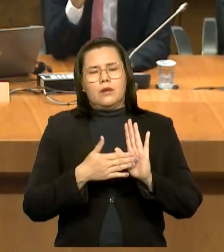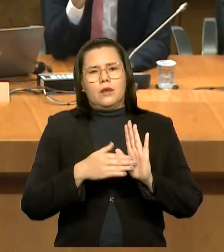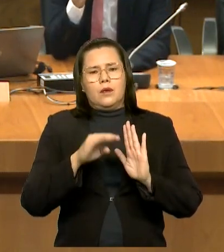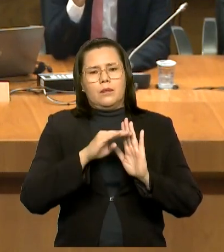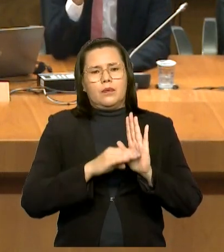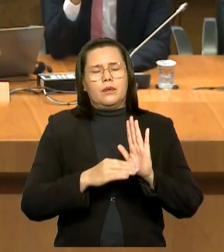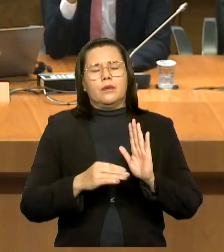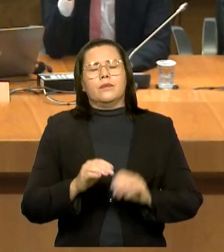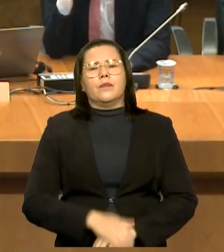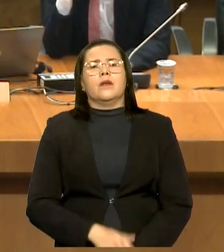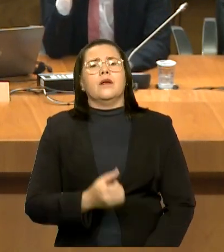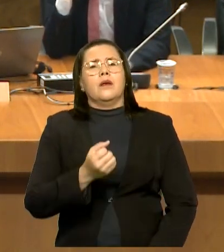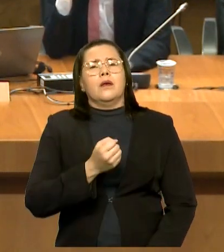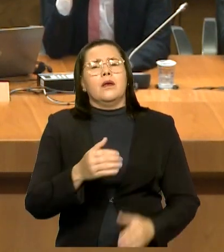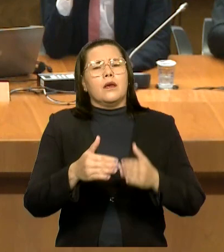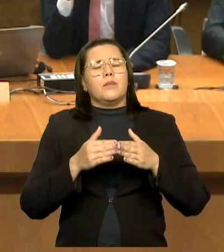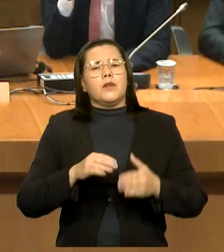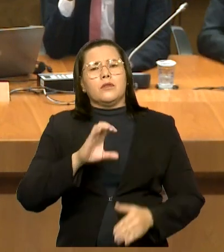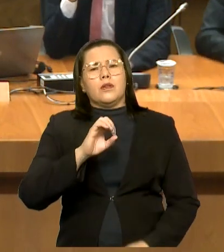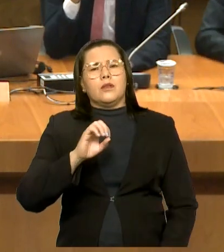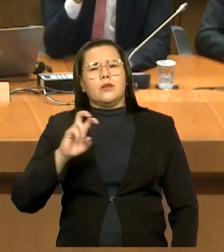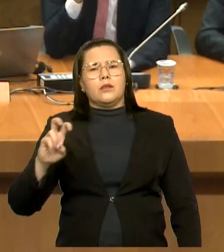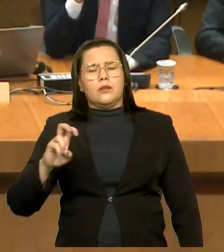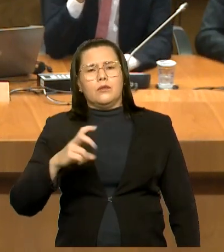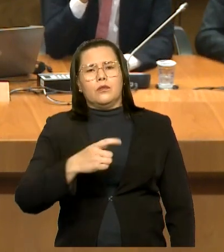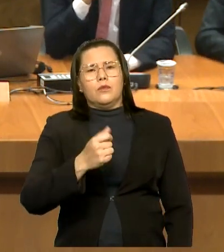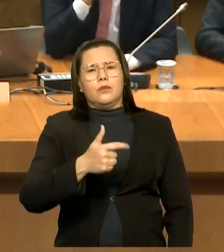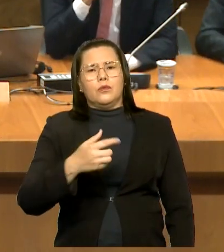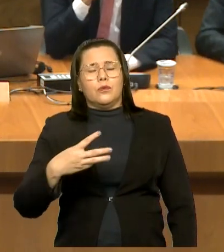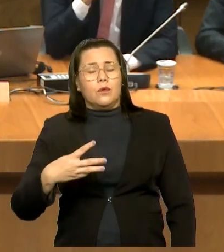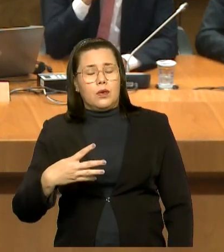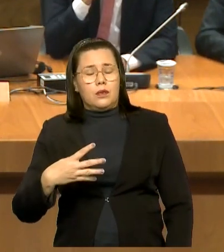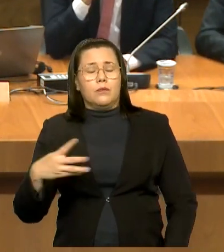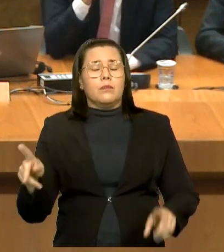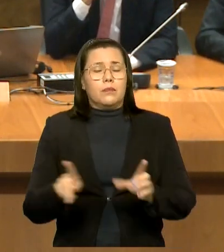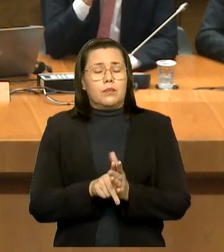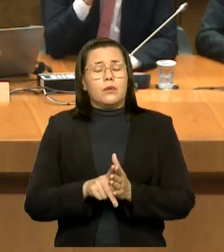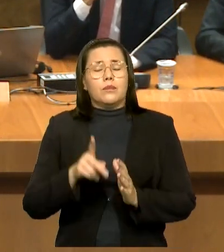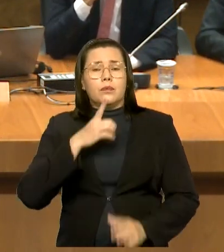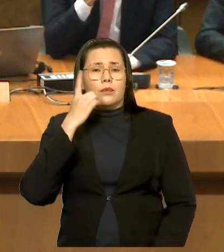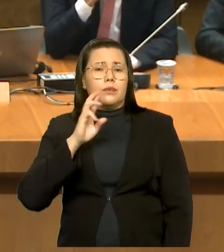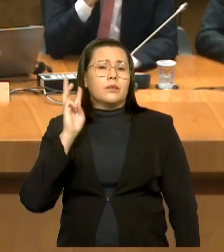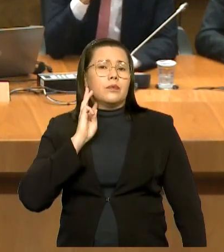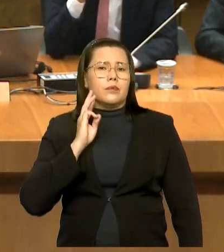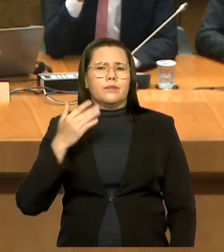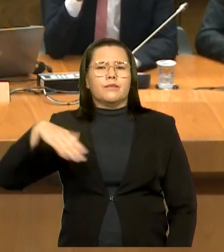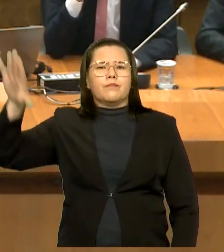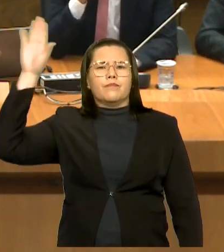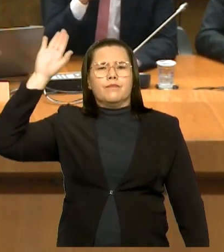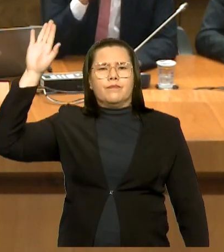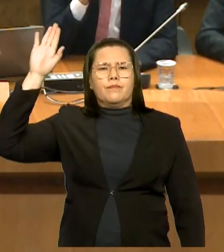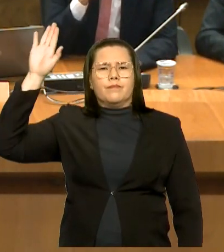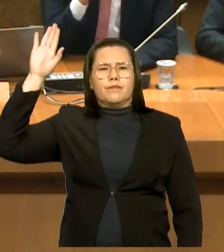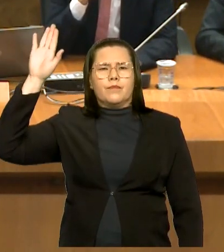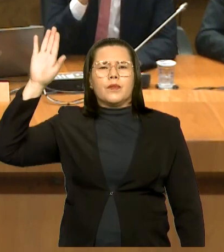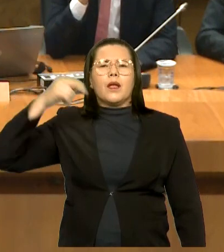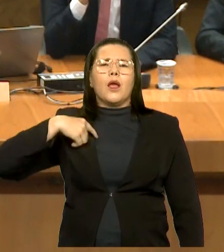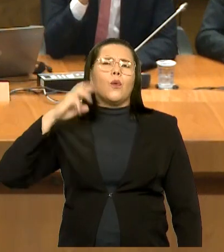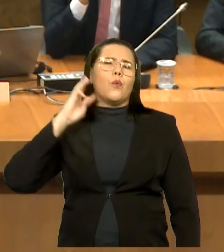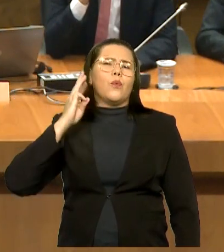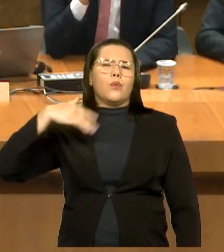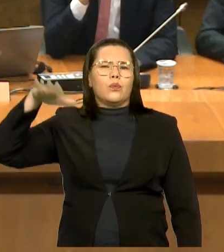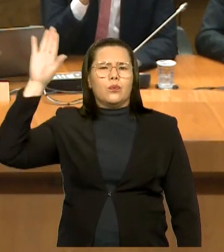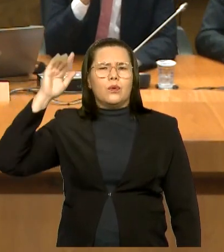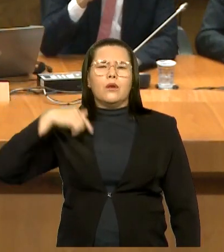número 005/2024, de autoria do deputado Hélio do Curso, está sendo enviada a mensagem deputado de congratulação. Só rapidinho, só questão de ordem, por gentileza.